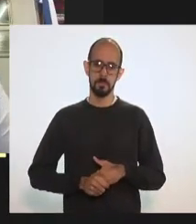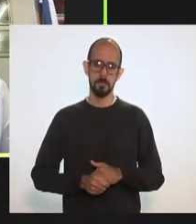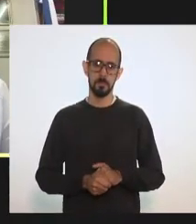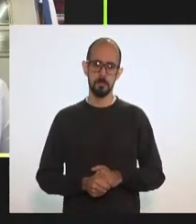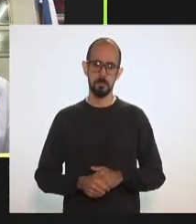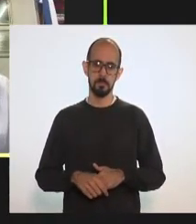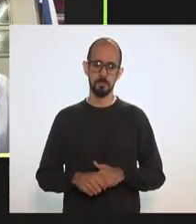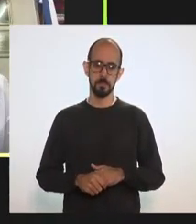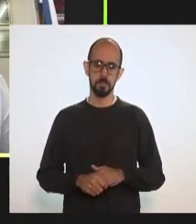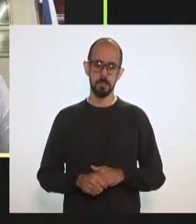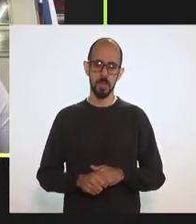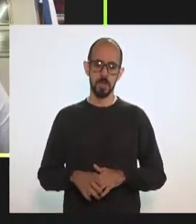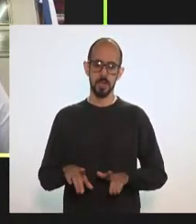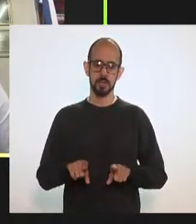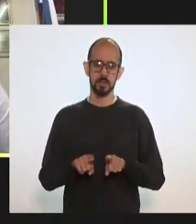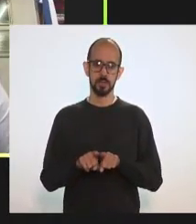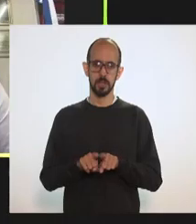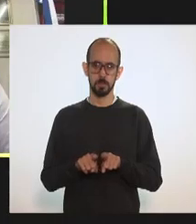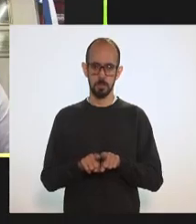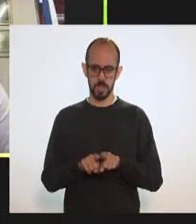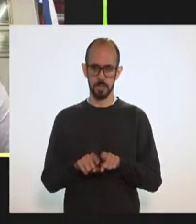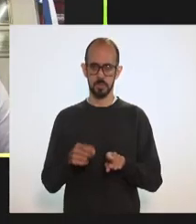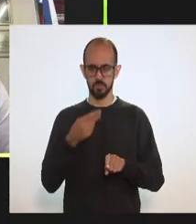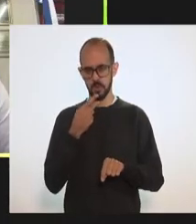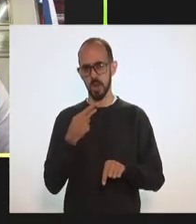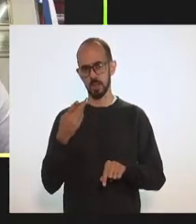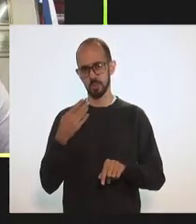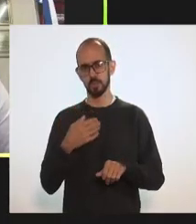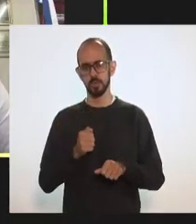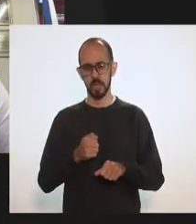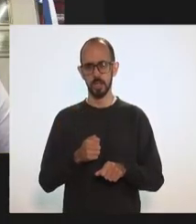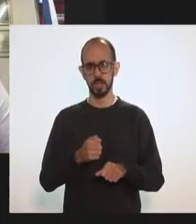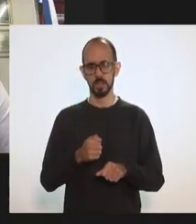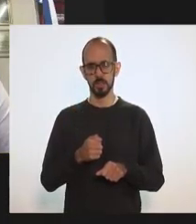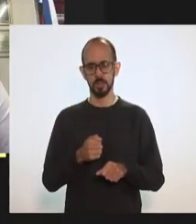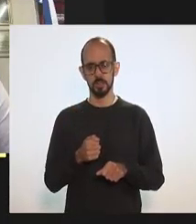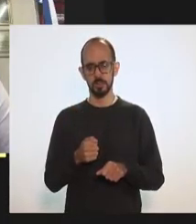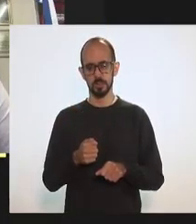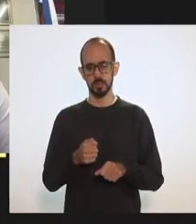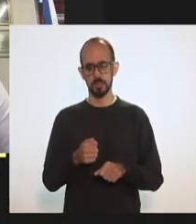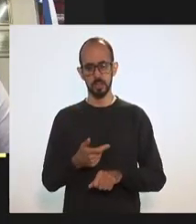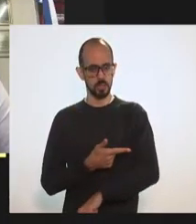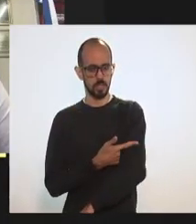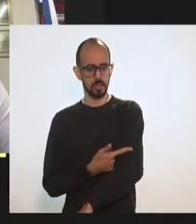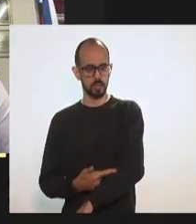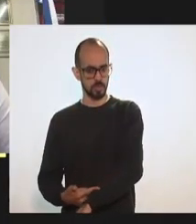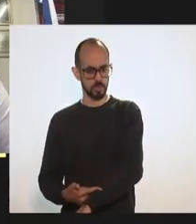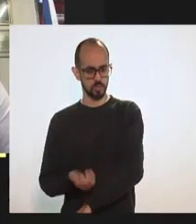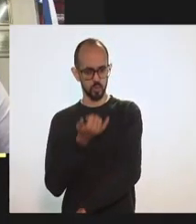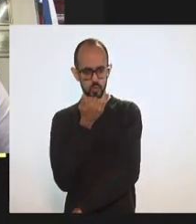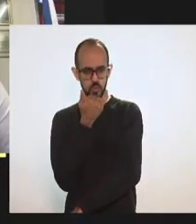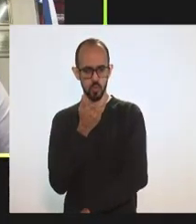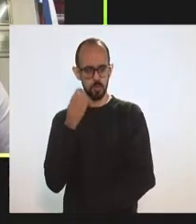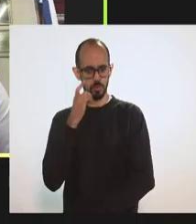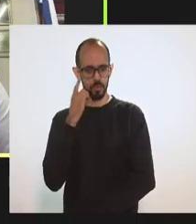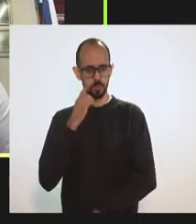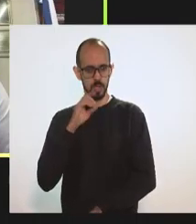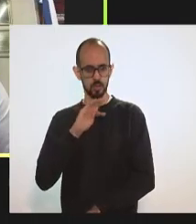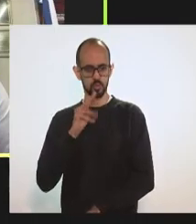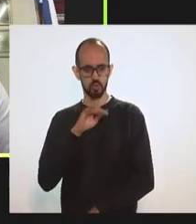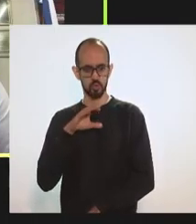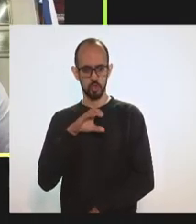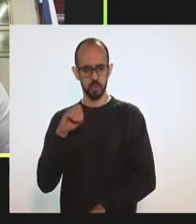por pressão do autor, ele insistir que queira o projeto retorne à pauta. Mas agora, seriamente, é esse o critério, é o critério do bom senso